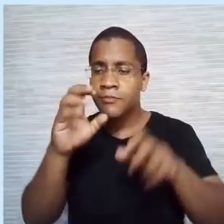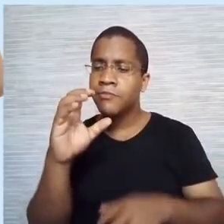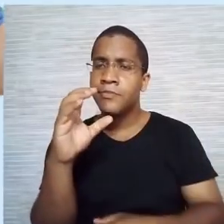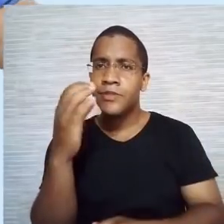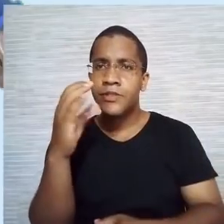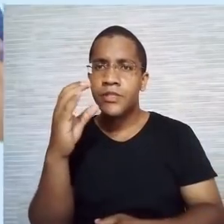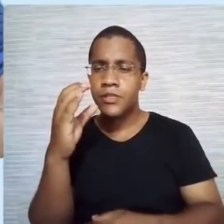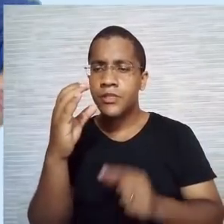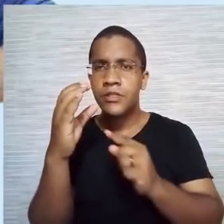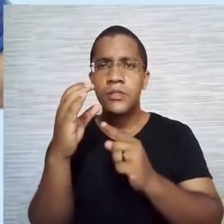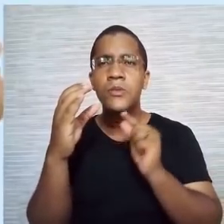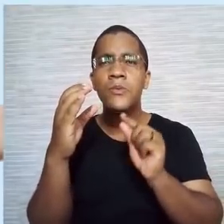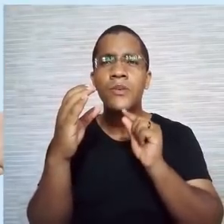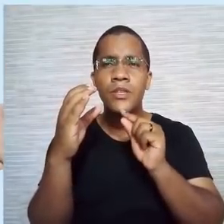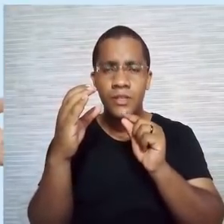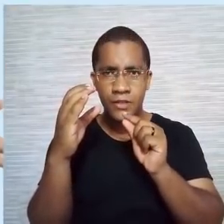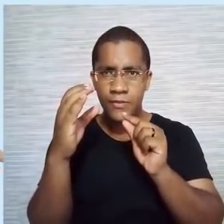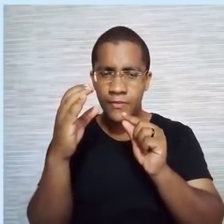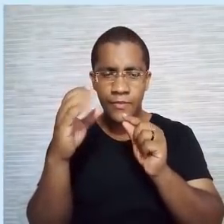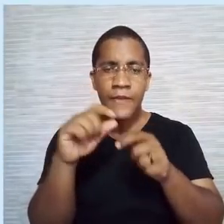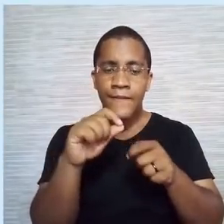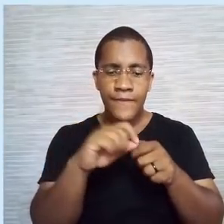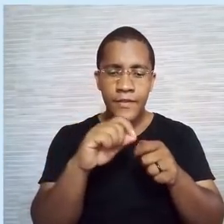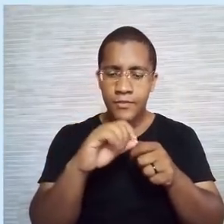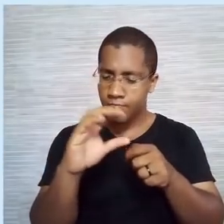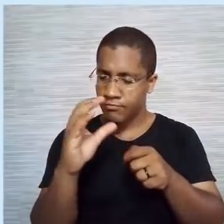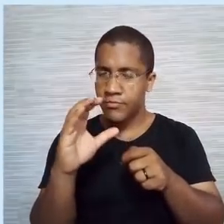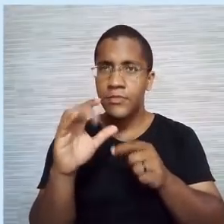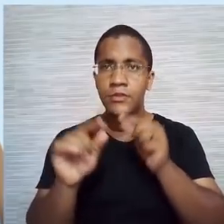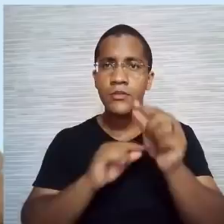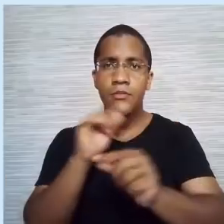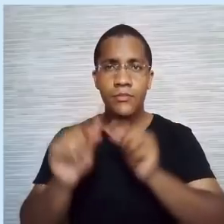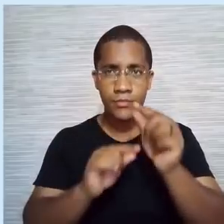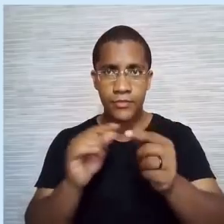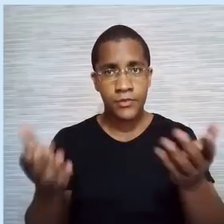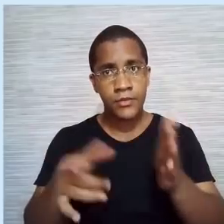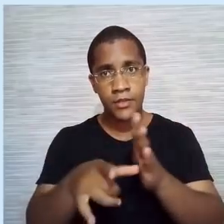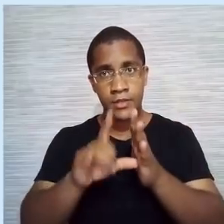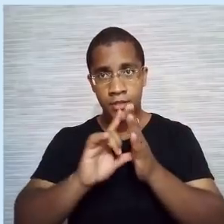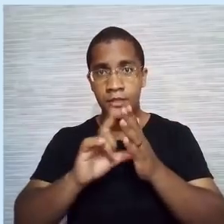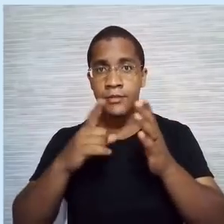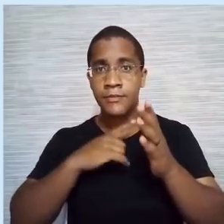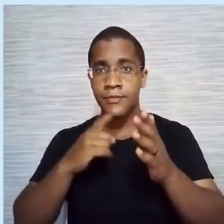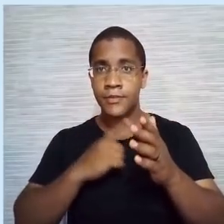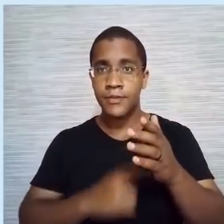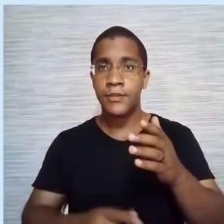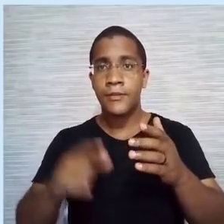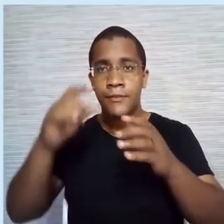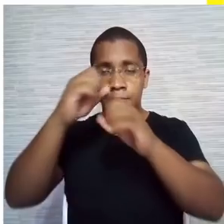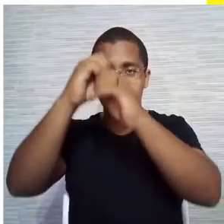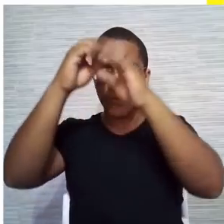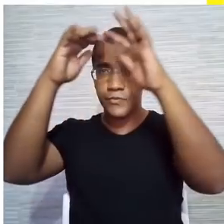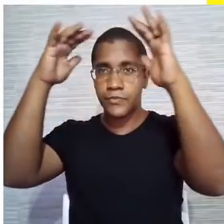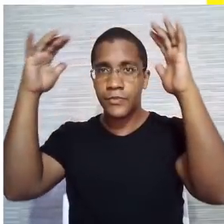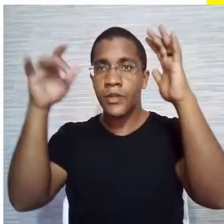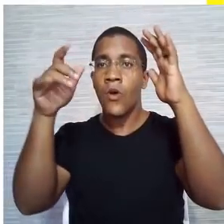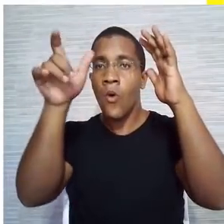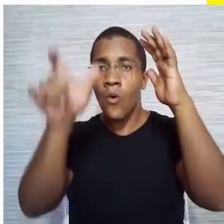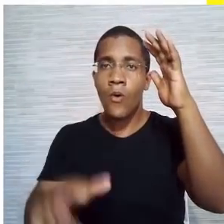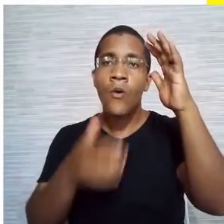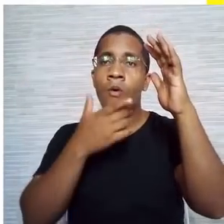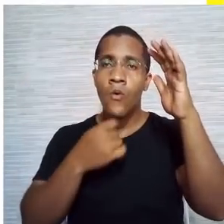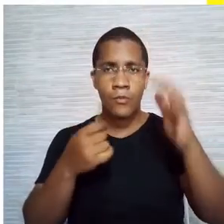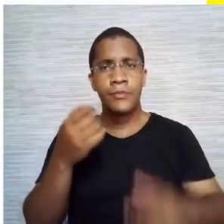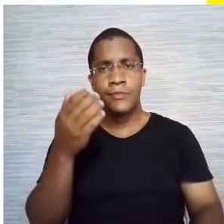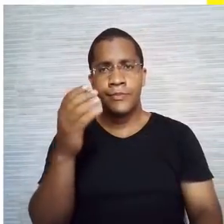ciência, e o fazer científico. Então vamos lá. Antes de mais nada, nós temos aqui esse pensamento de um grande